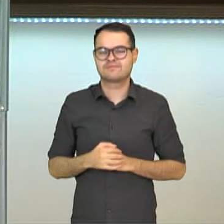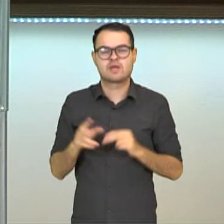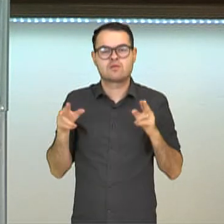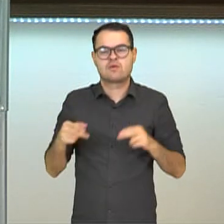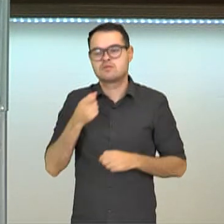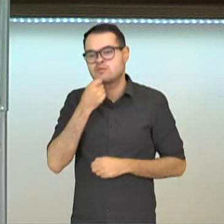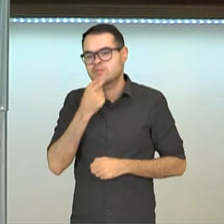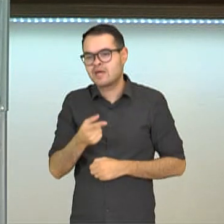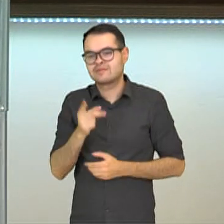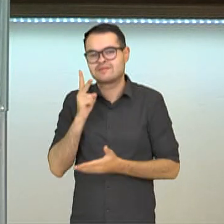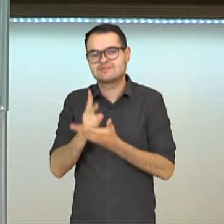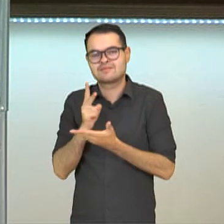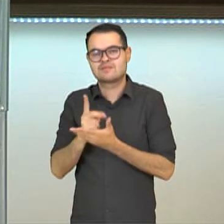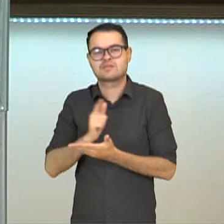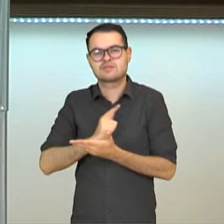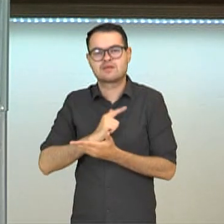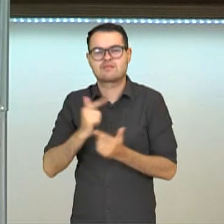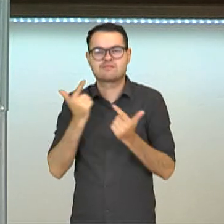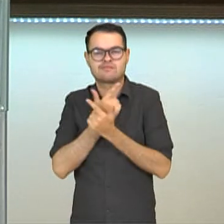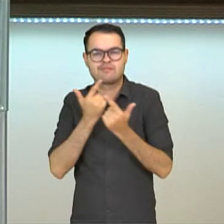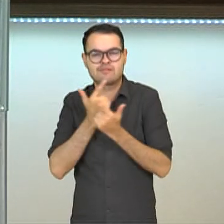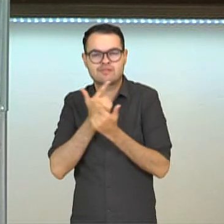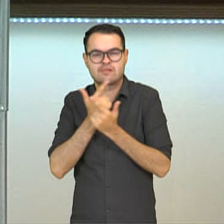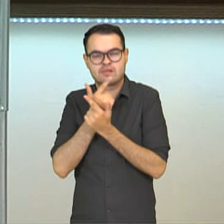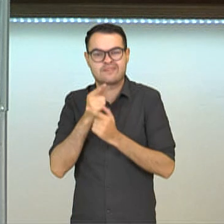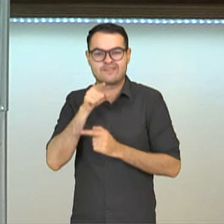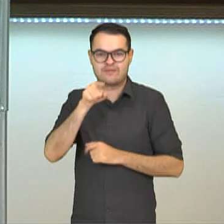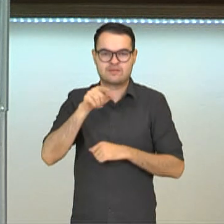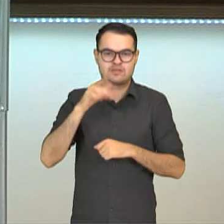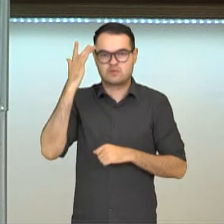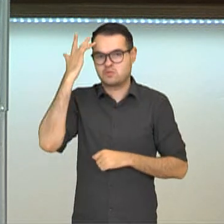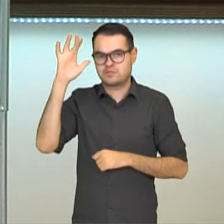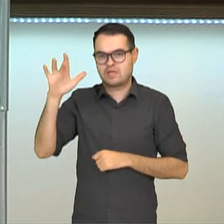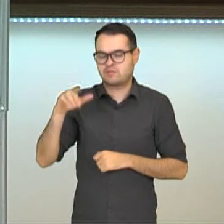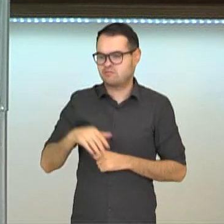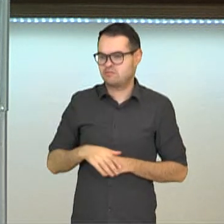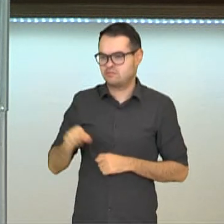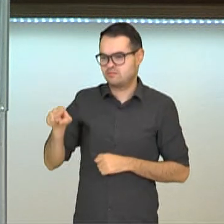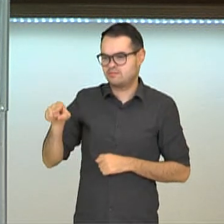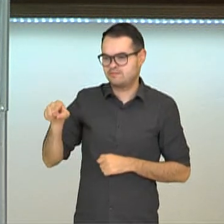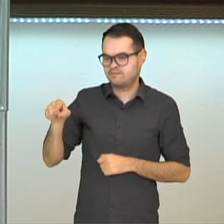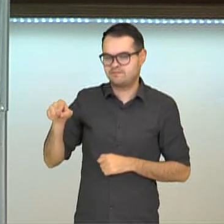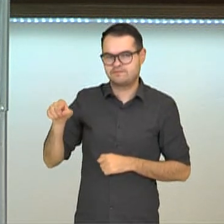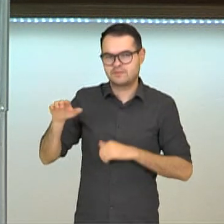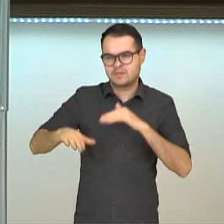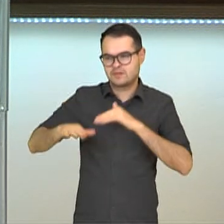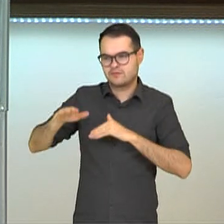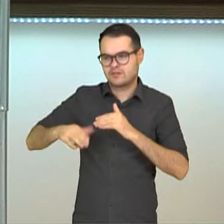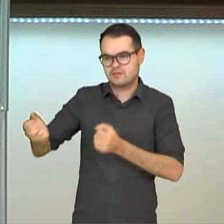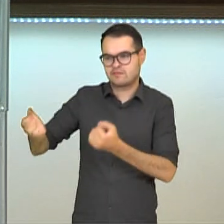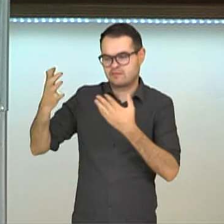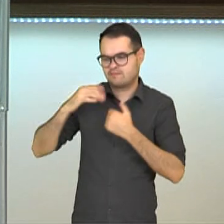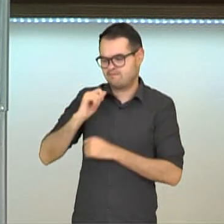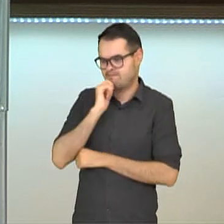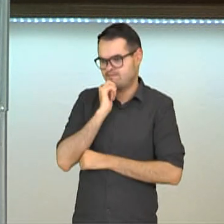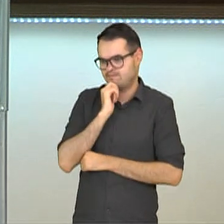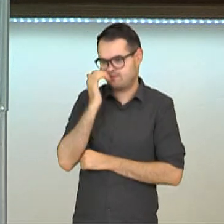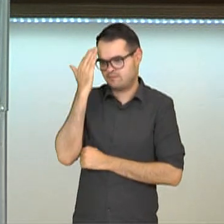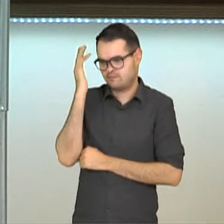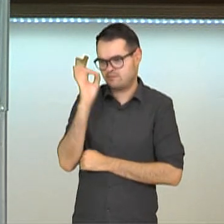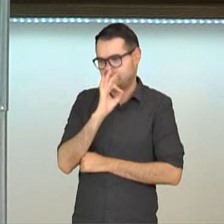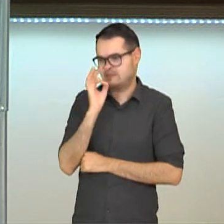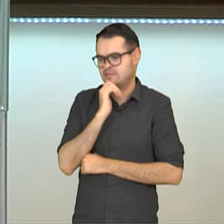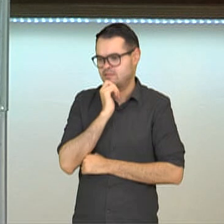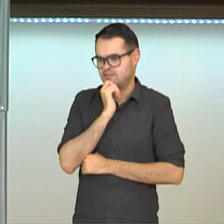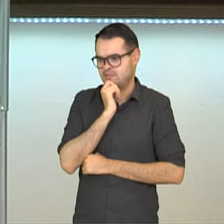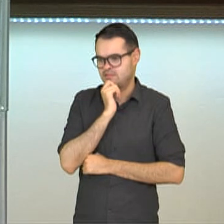piada, sempre existe o humor, e quando você não sabe interpretar a piada, você simplesmente não